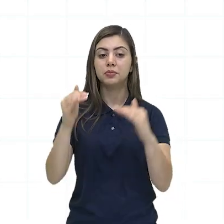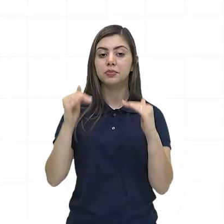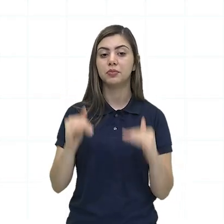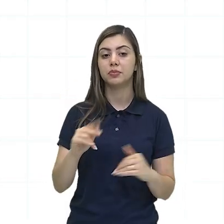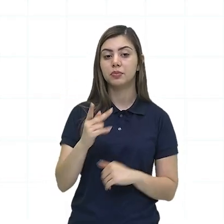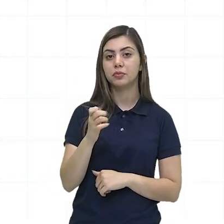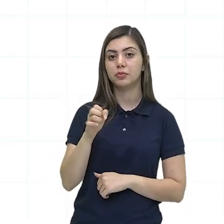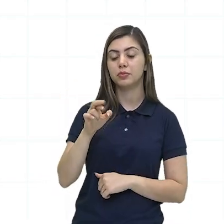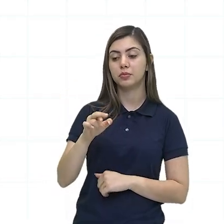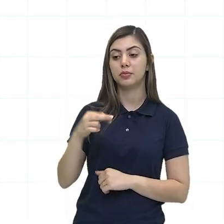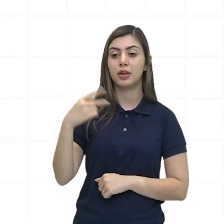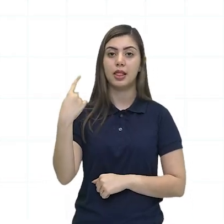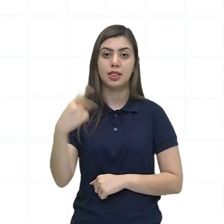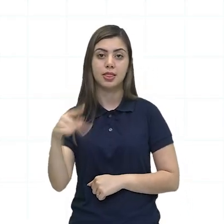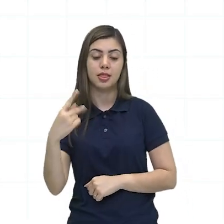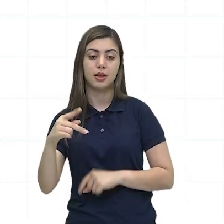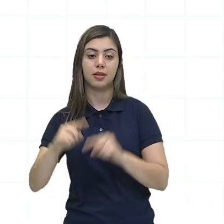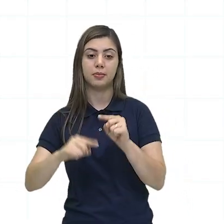que é dela.